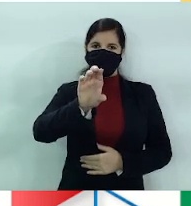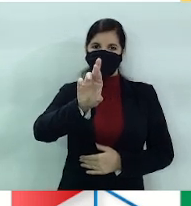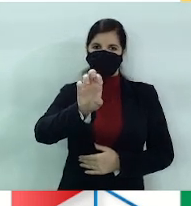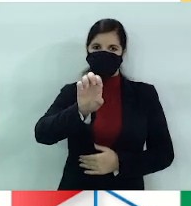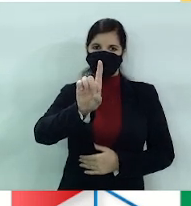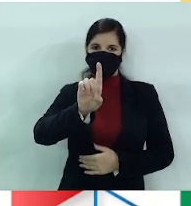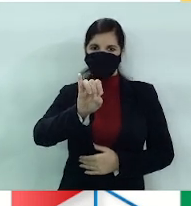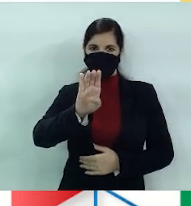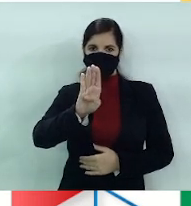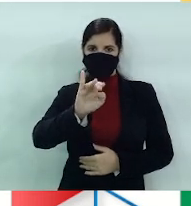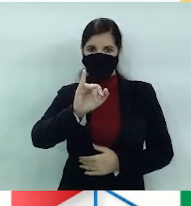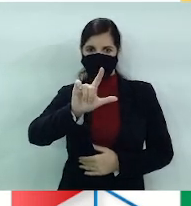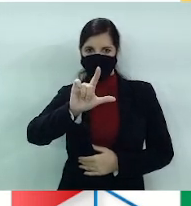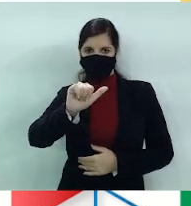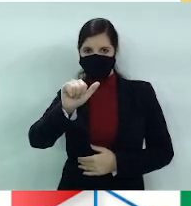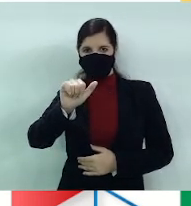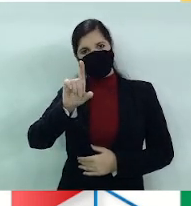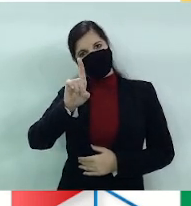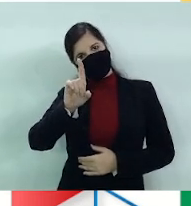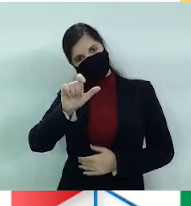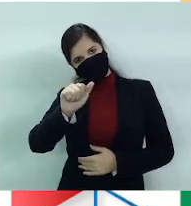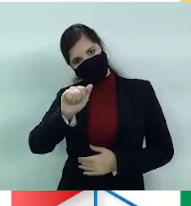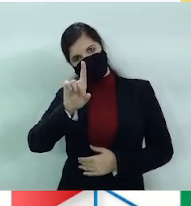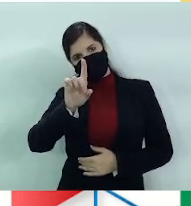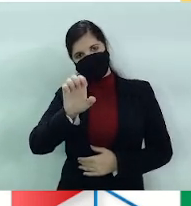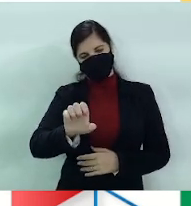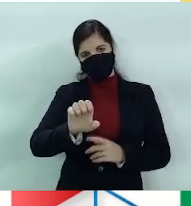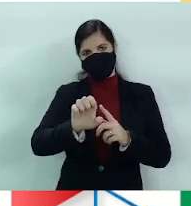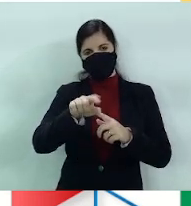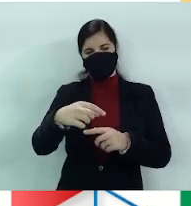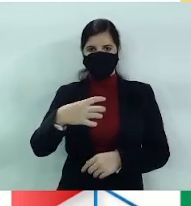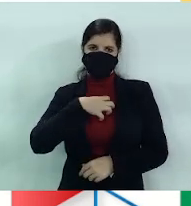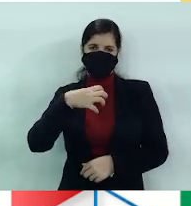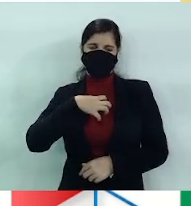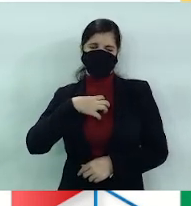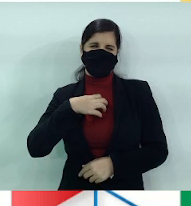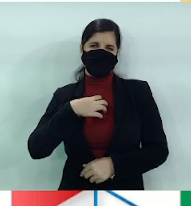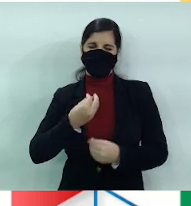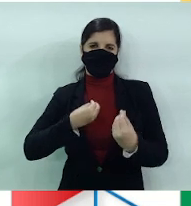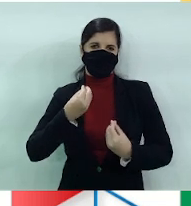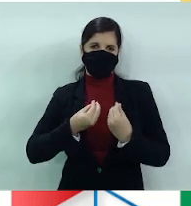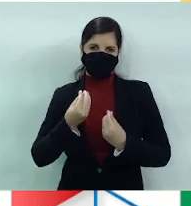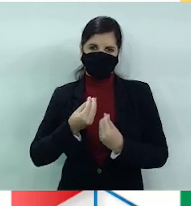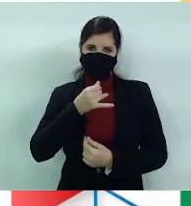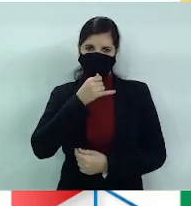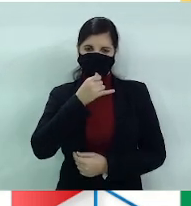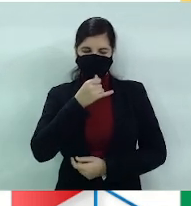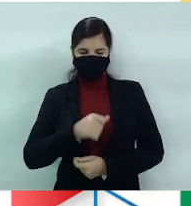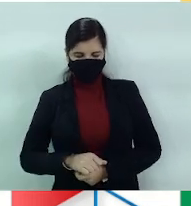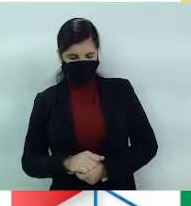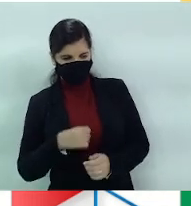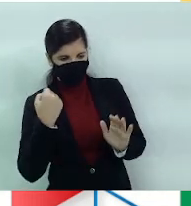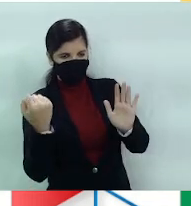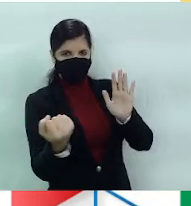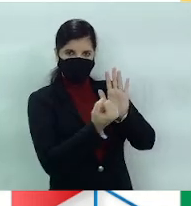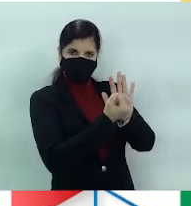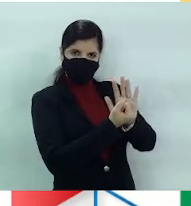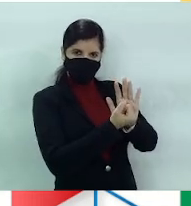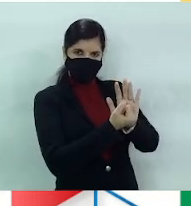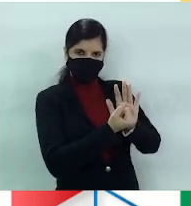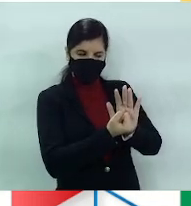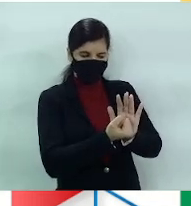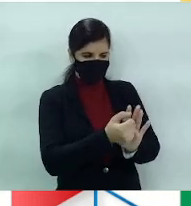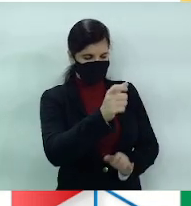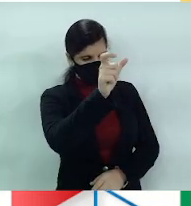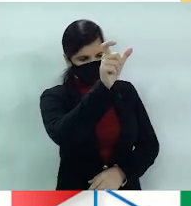lá. Credibilidade é exatamente aquele sentimento que a gente tem quando a gente olha para uma marca, quando a gente olha para